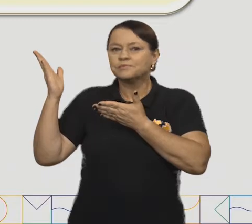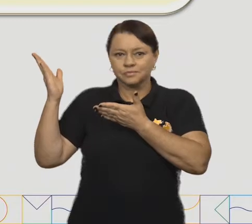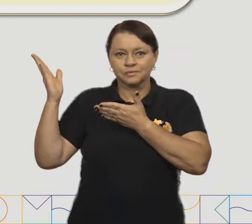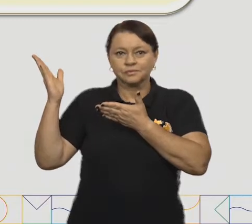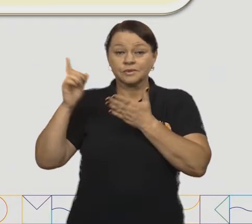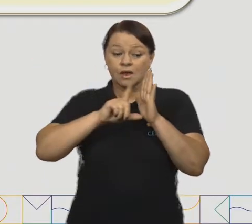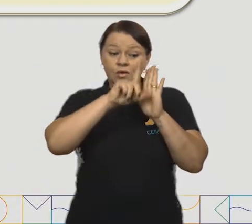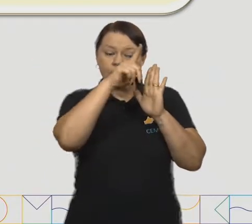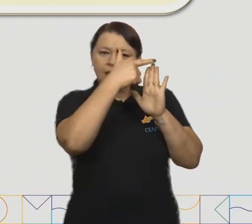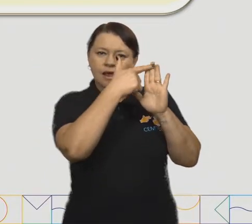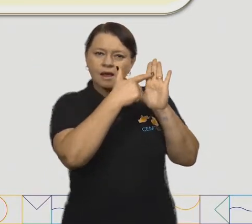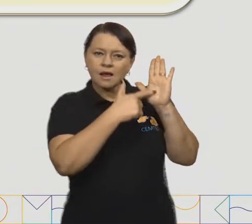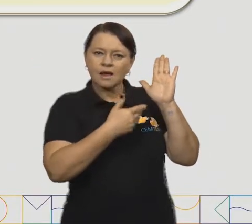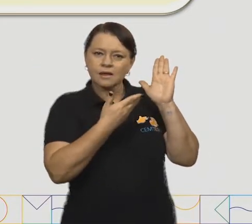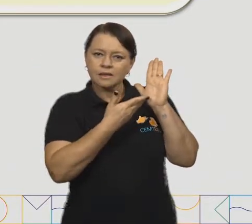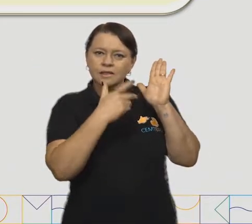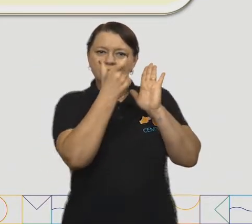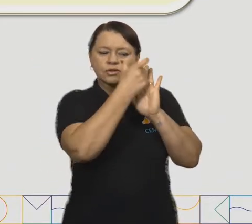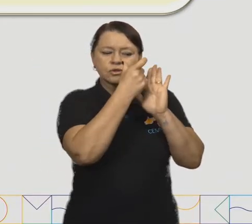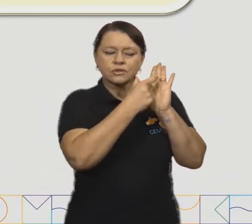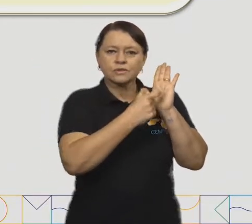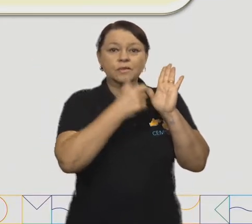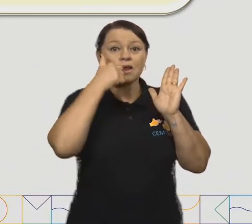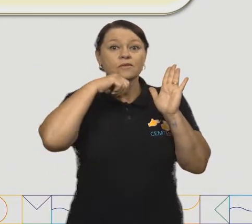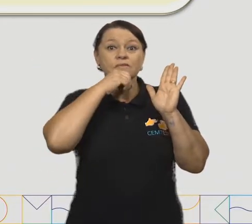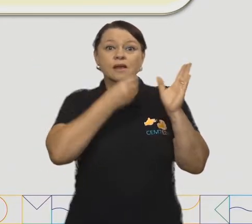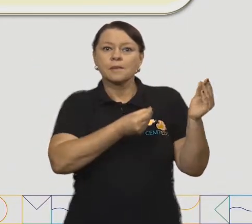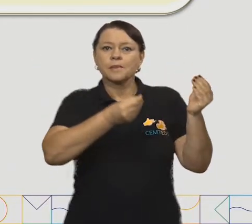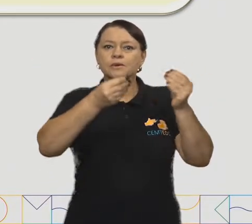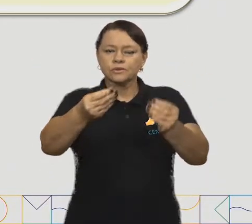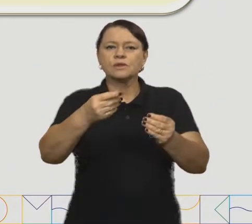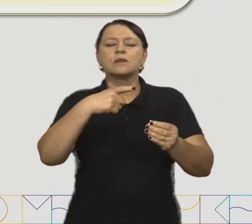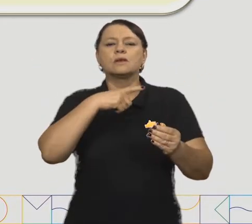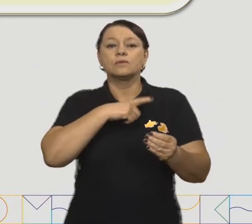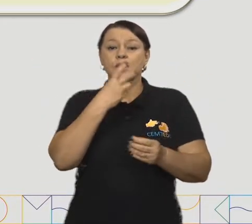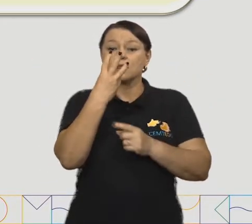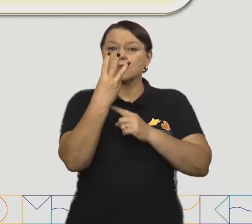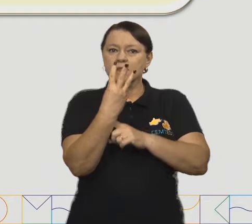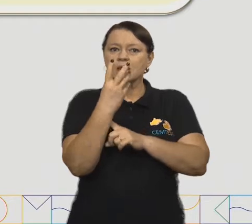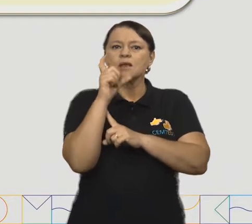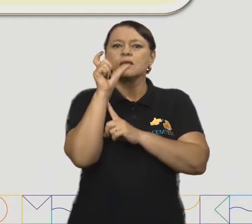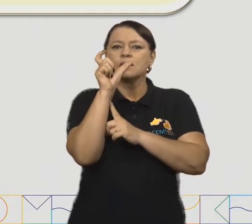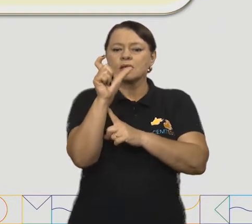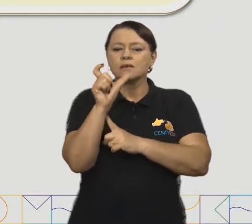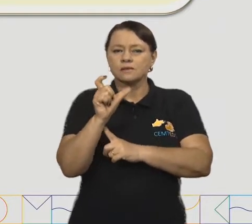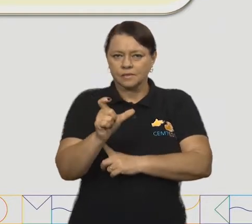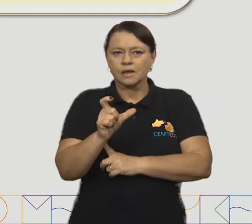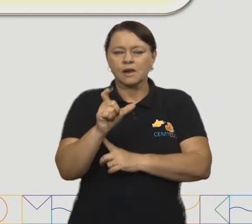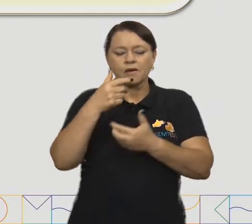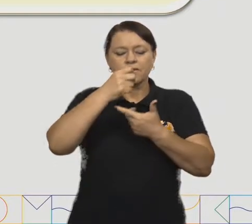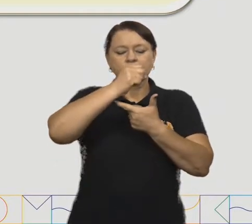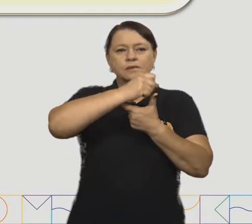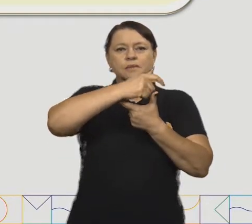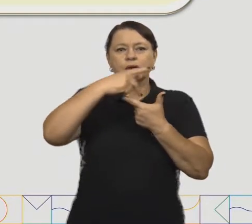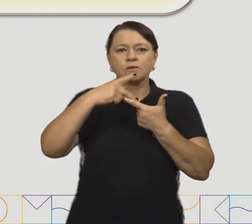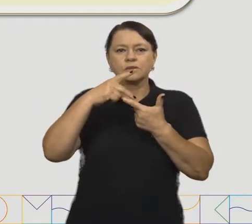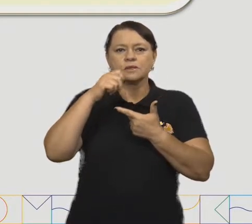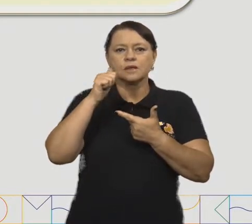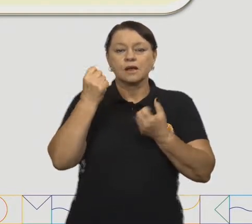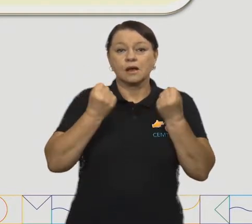água, azeitona, barco, brinco, chave, grampo, mesa,